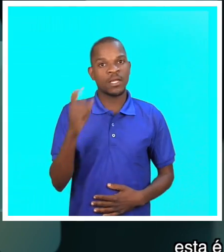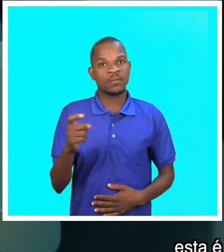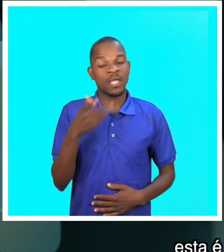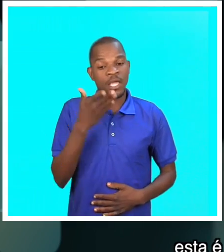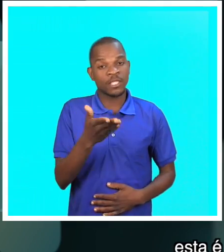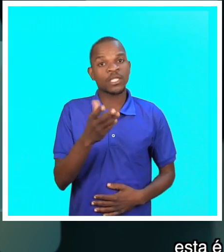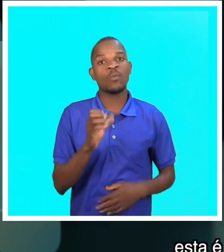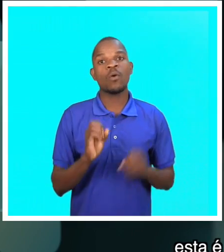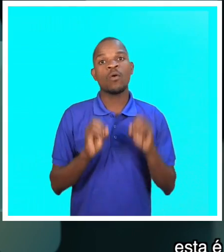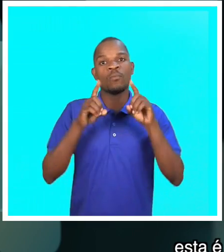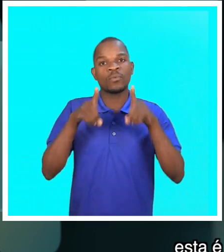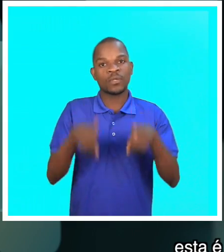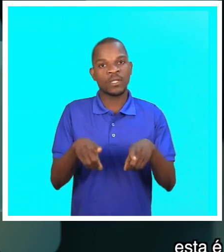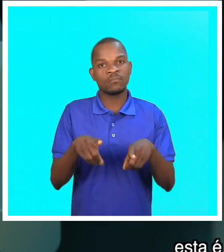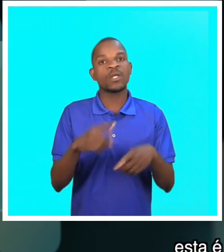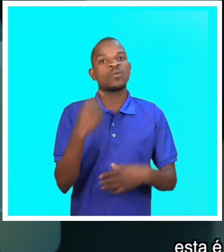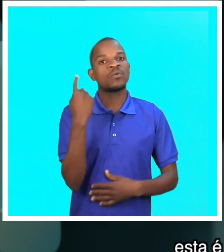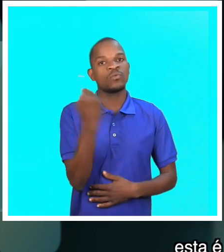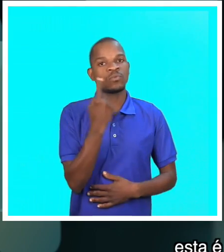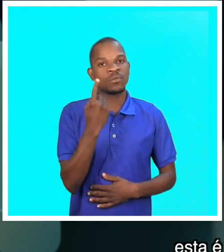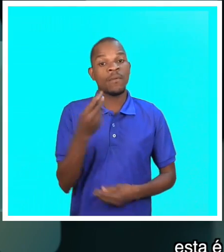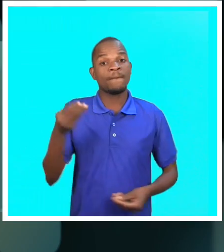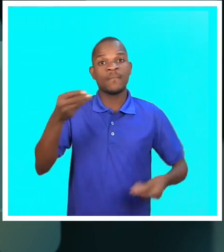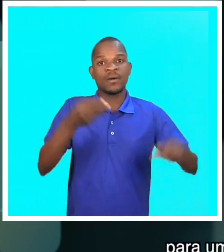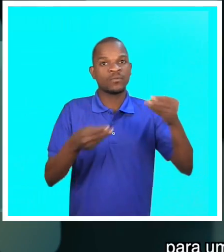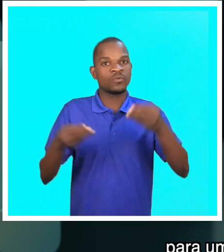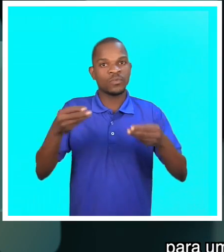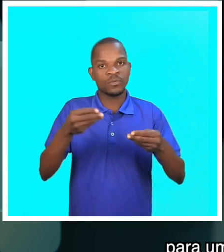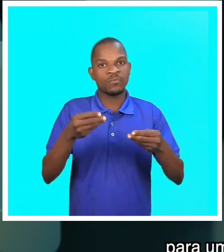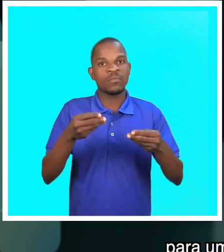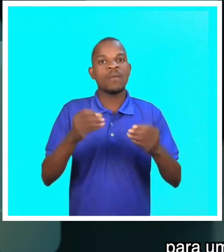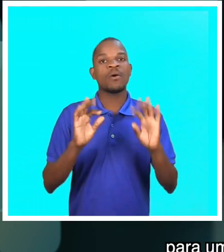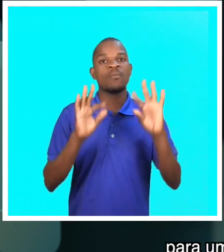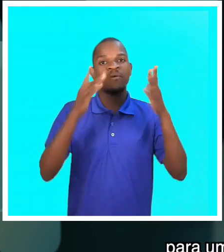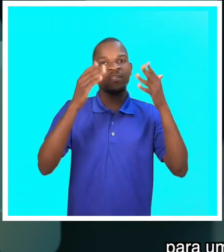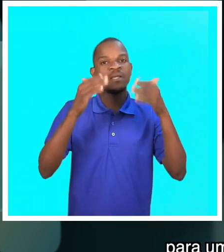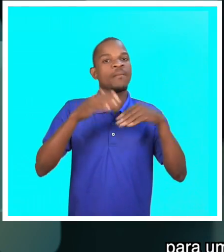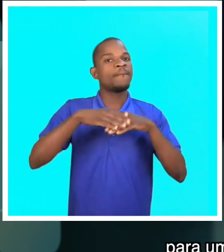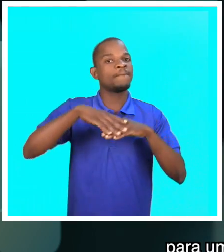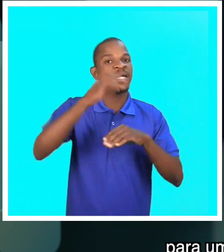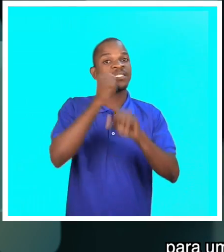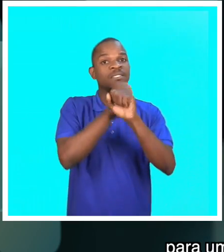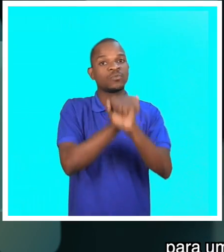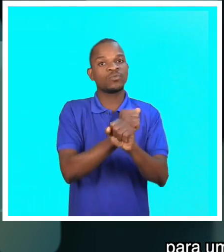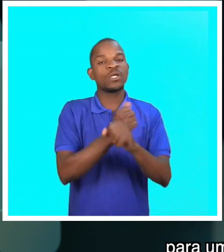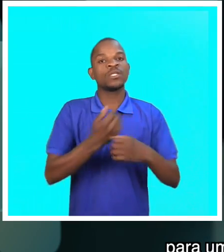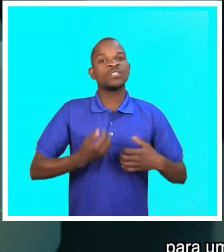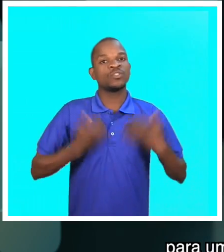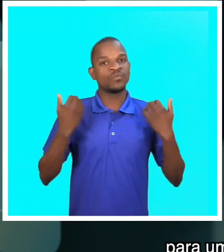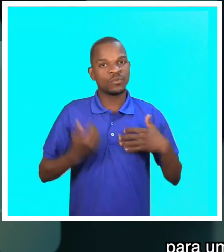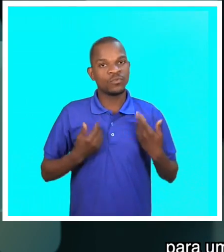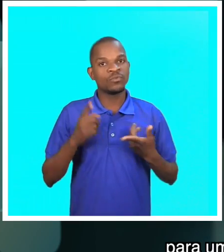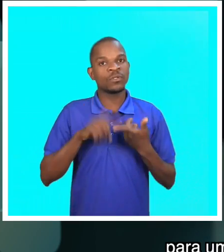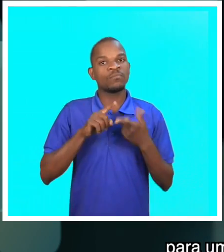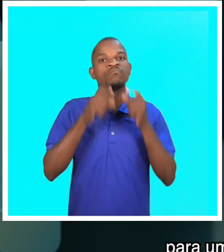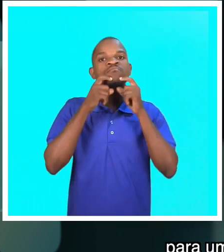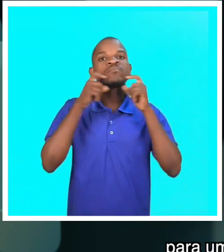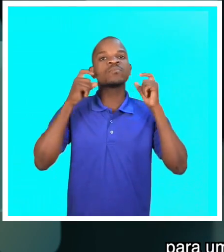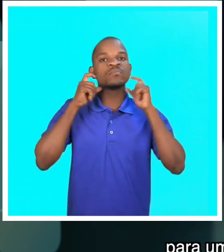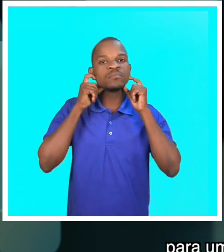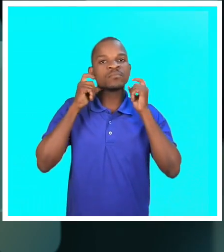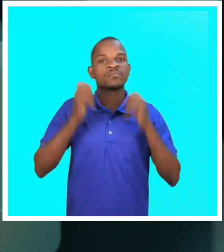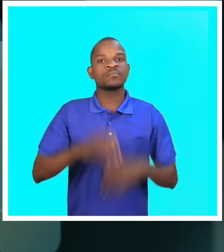Gaza, esta é uma oportunidade única de contribuir para uma vida mais segura da juventude no